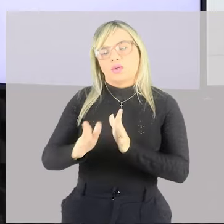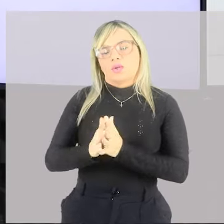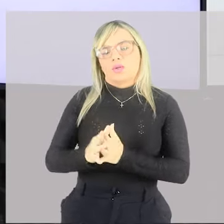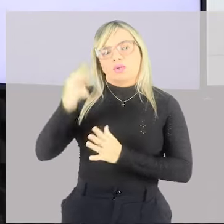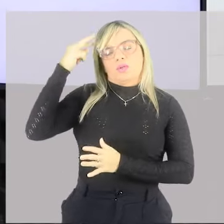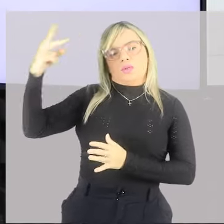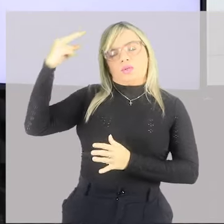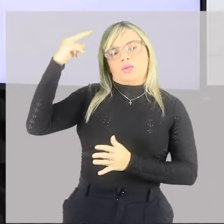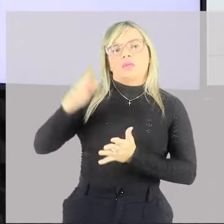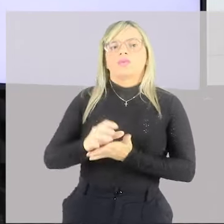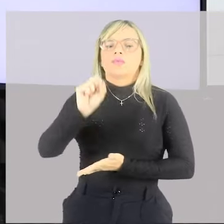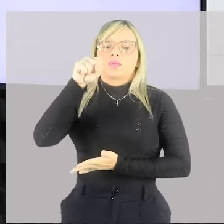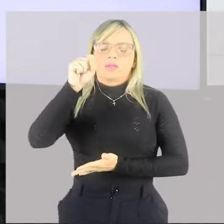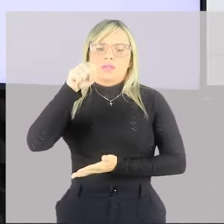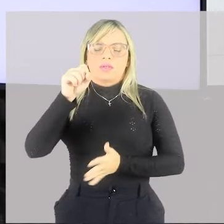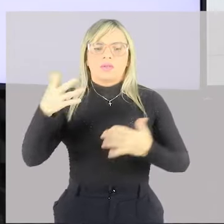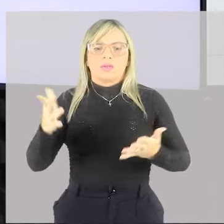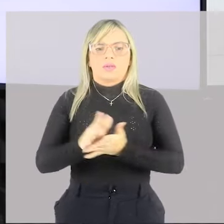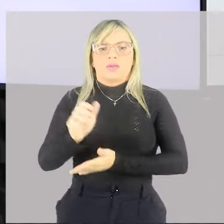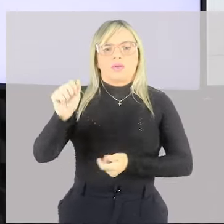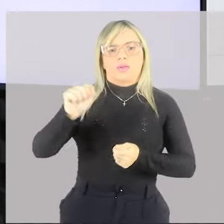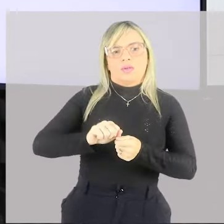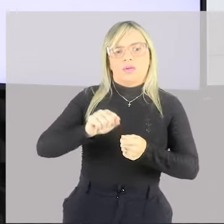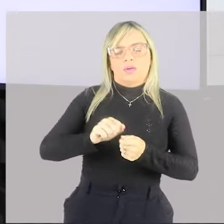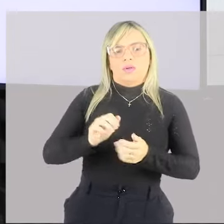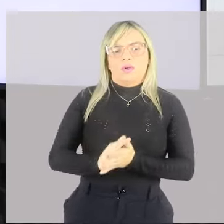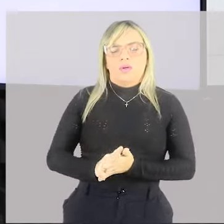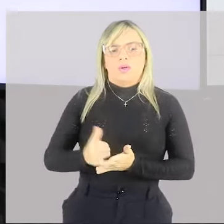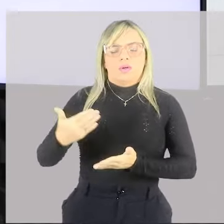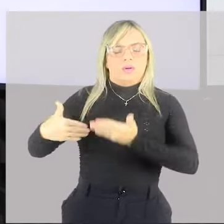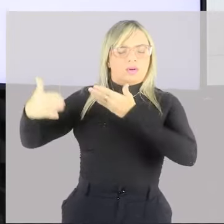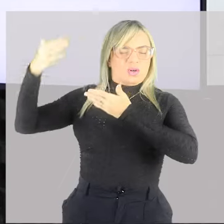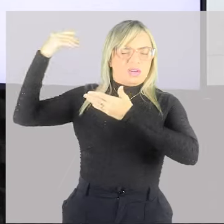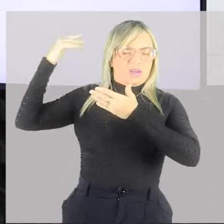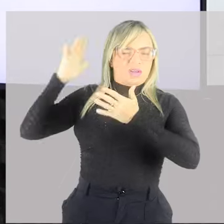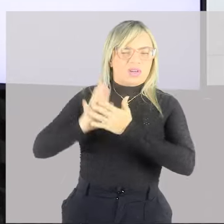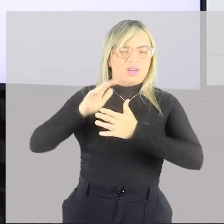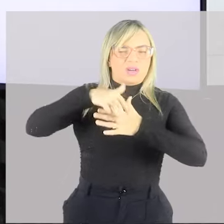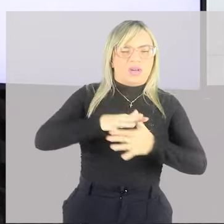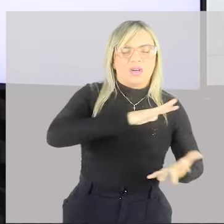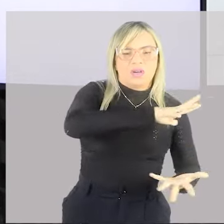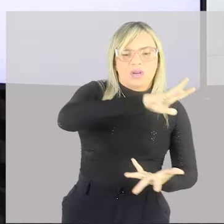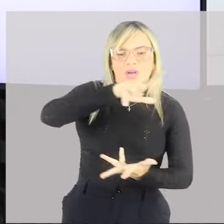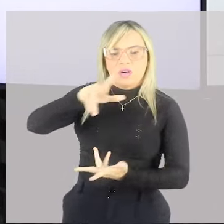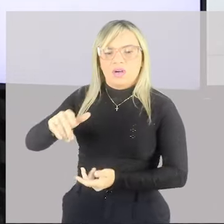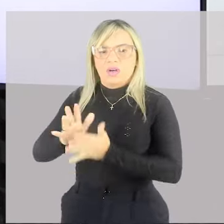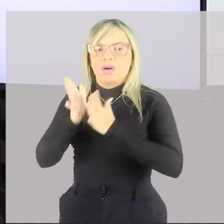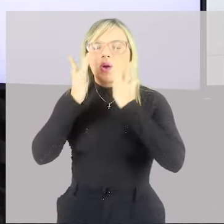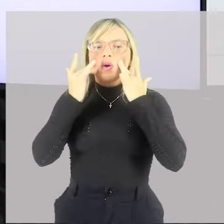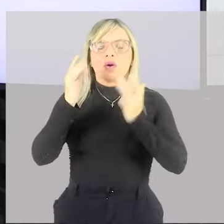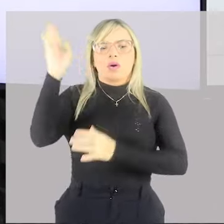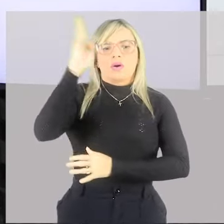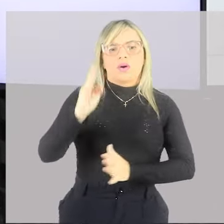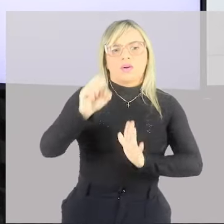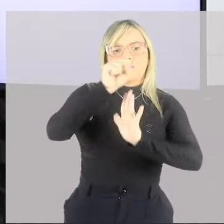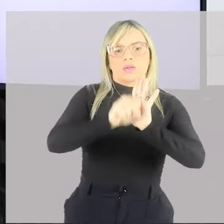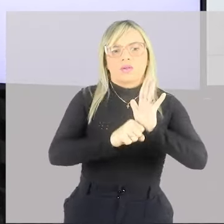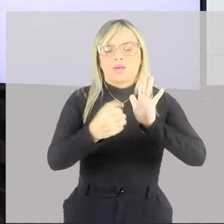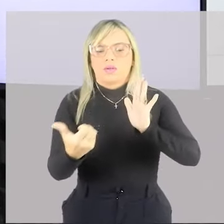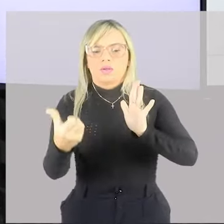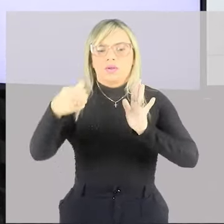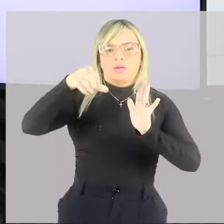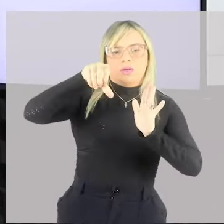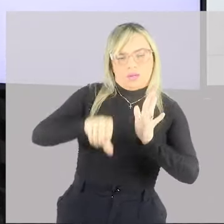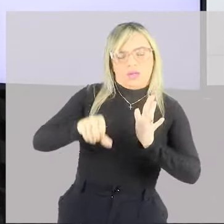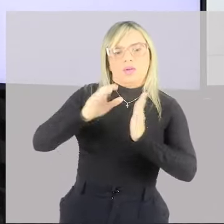sendo Com certeza eu vou fazer um pulo da arte pré-histórica no mundo para arte brasileira por exemplo do século XIX eu